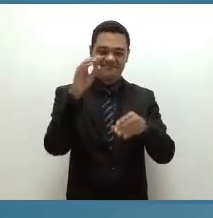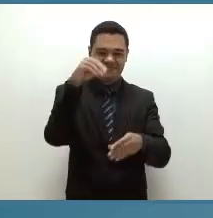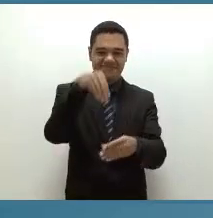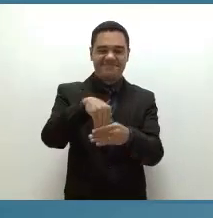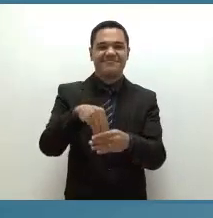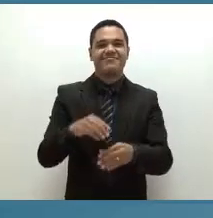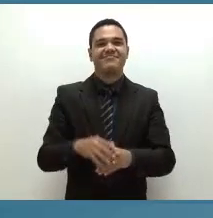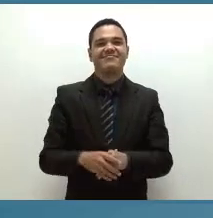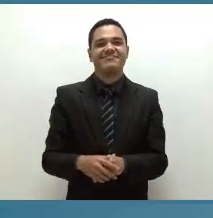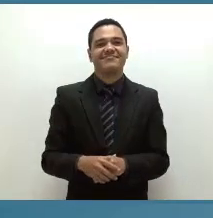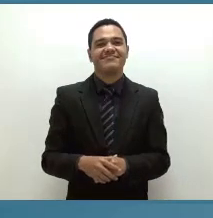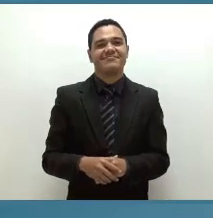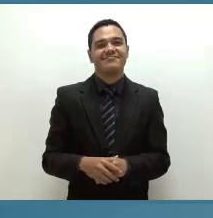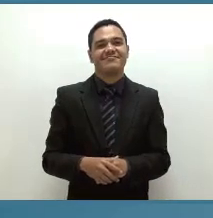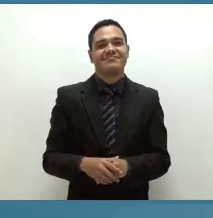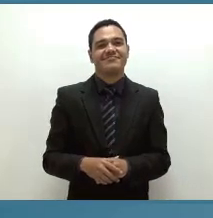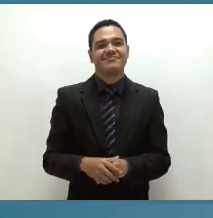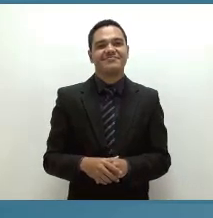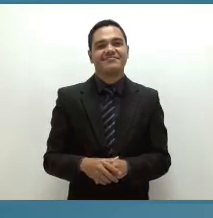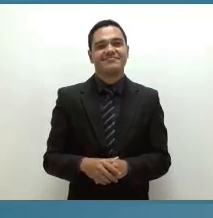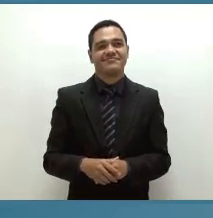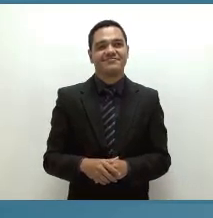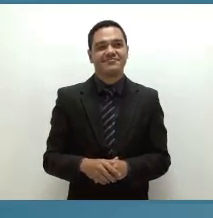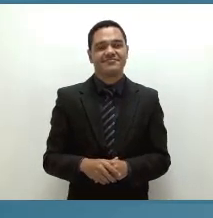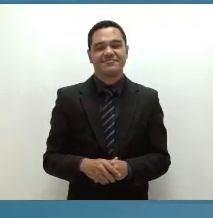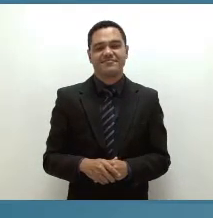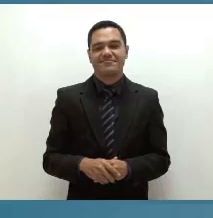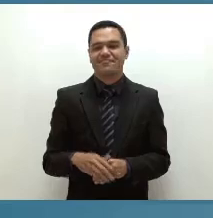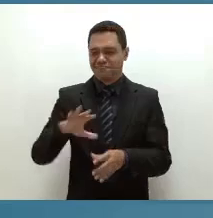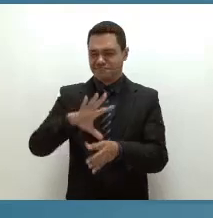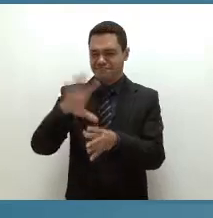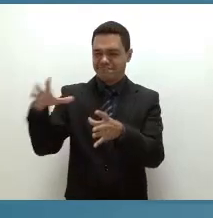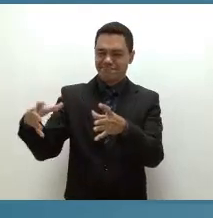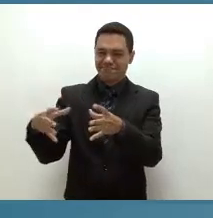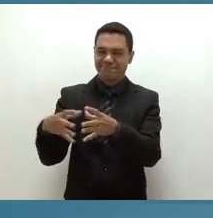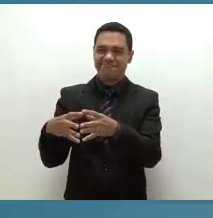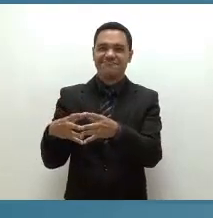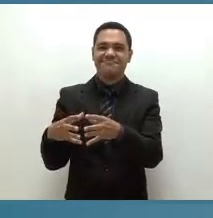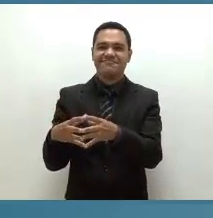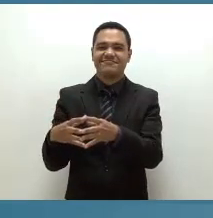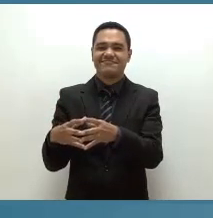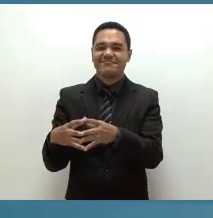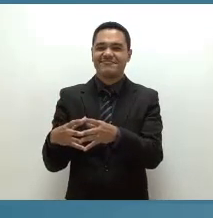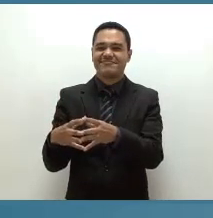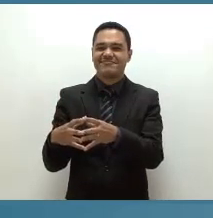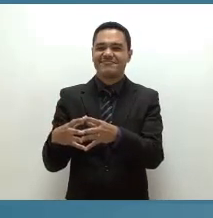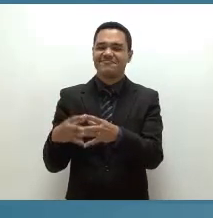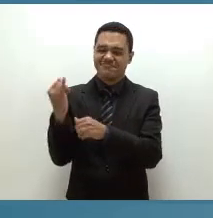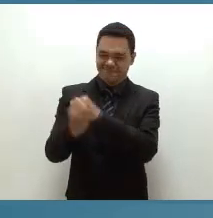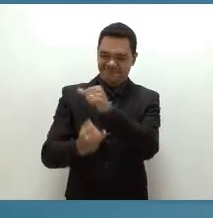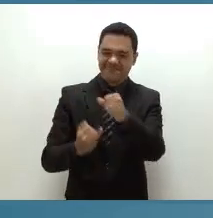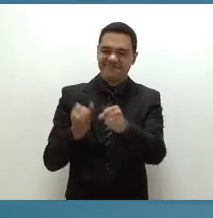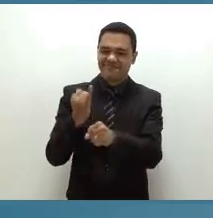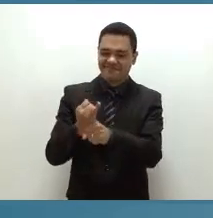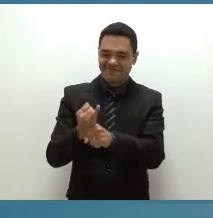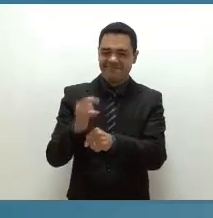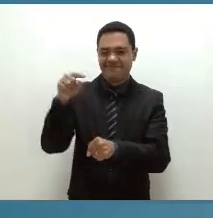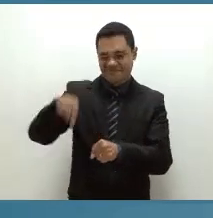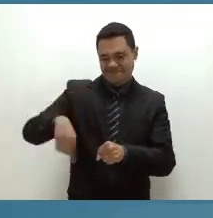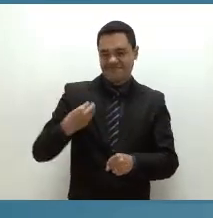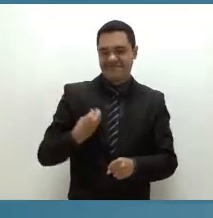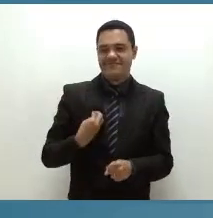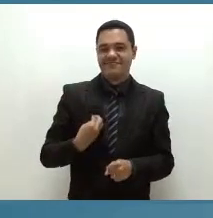que e sua equipe de informática também aqui presente neste